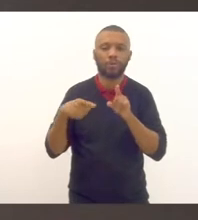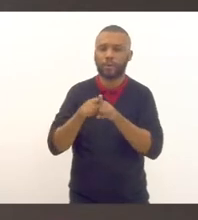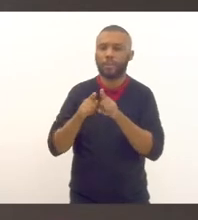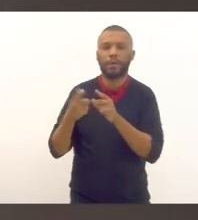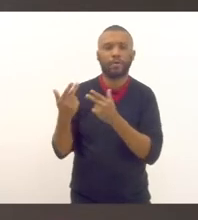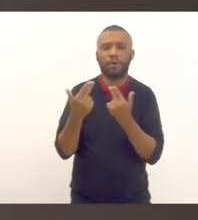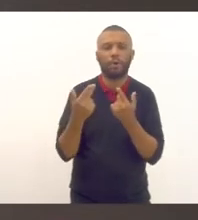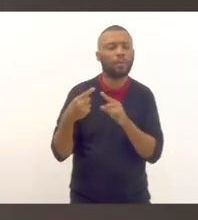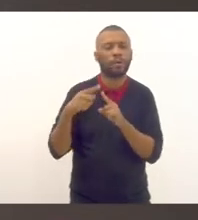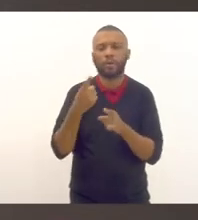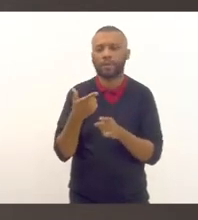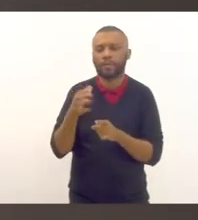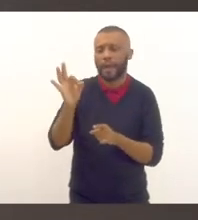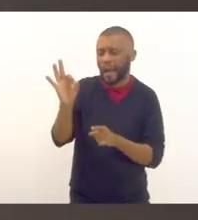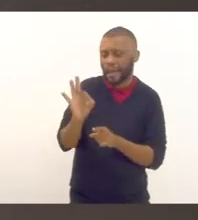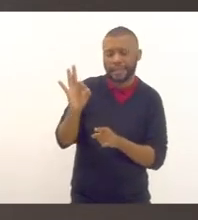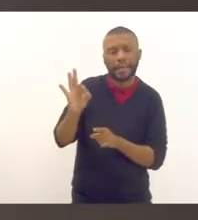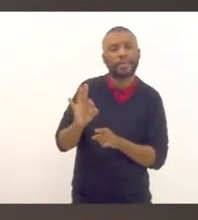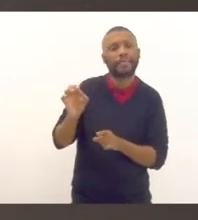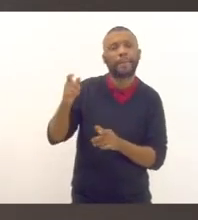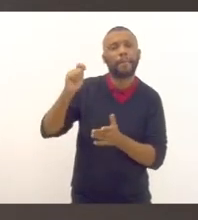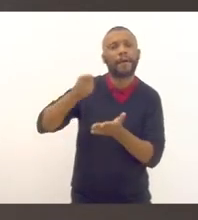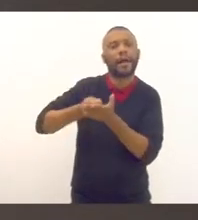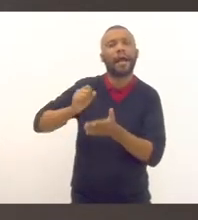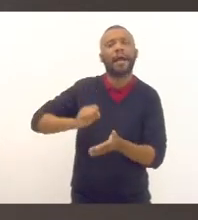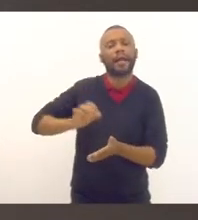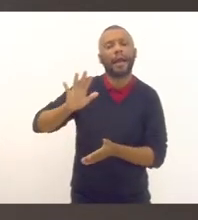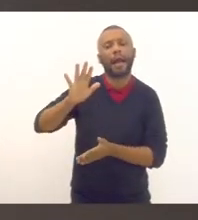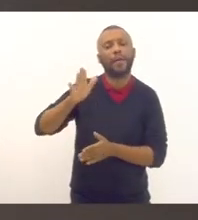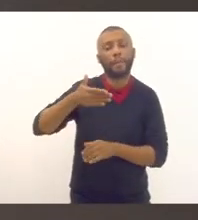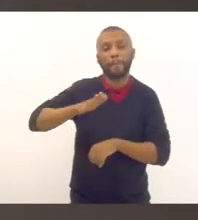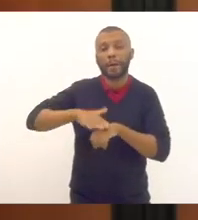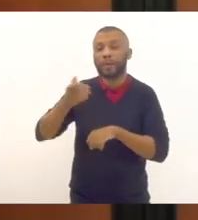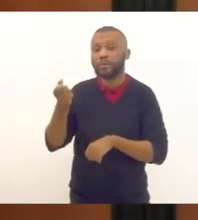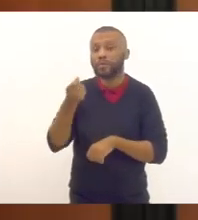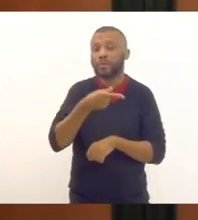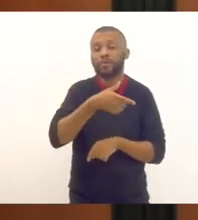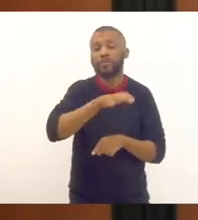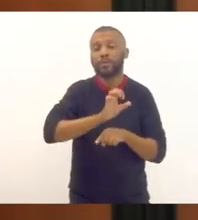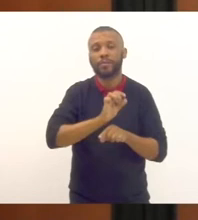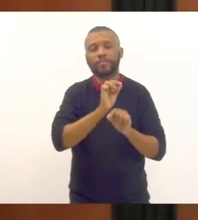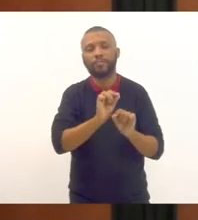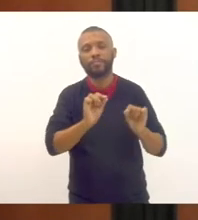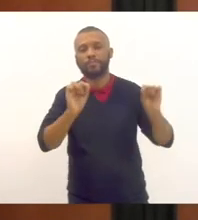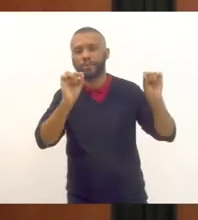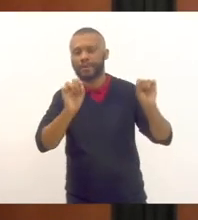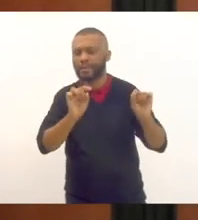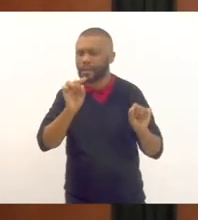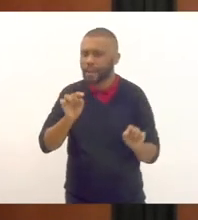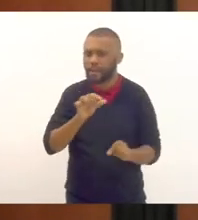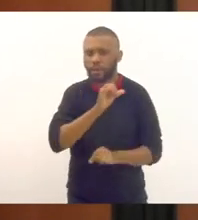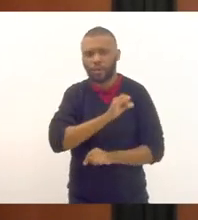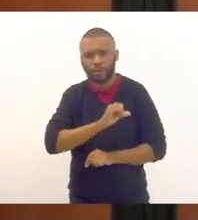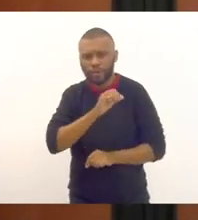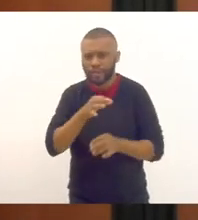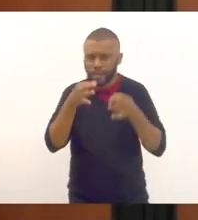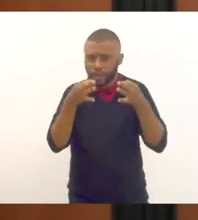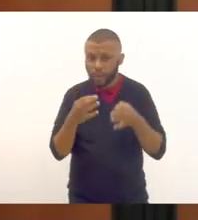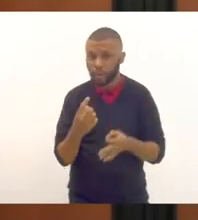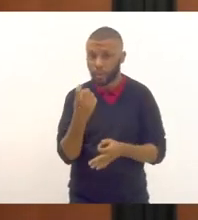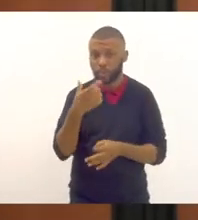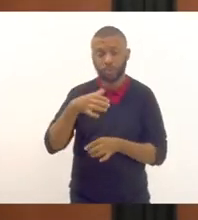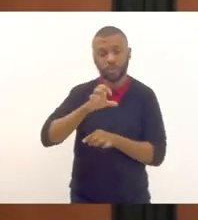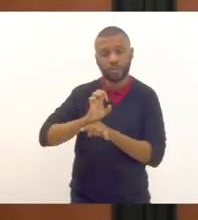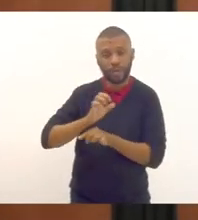ser sobretaxados mais do que os outros estados da federação? Será que o Rio de Janeiro está certo? O único estado da federação